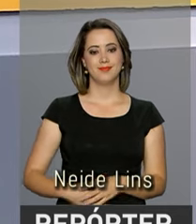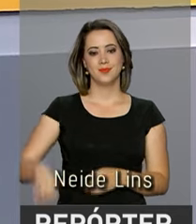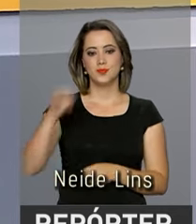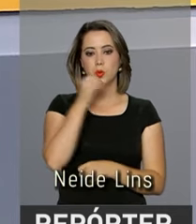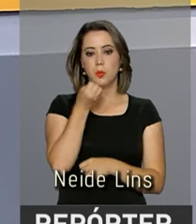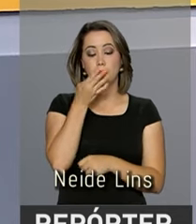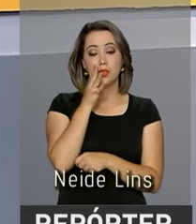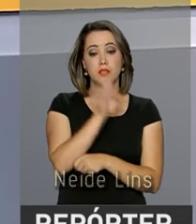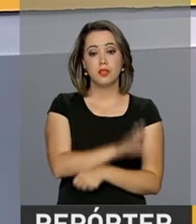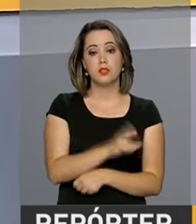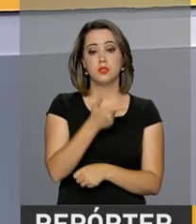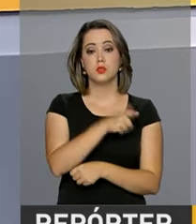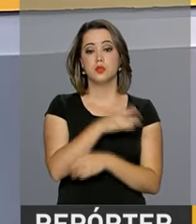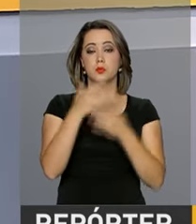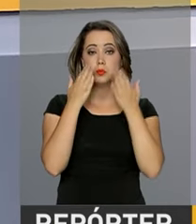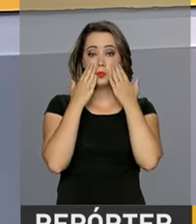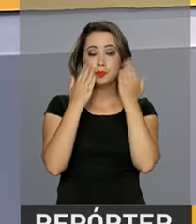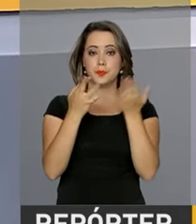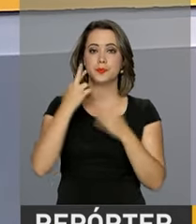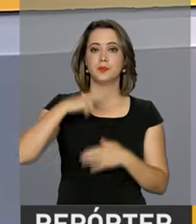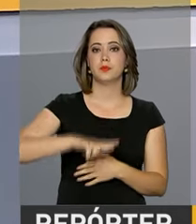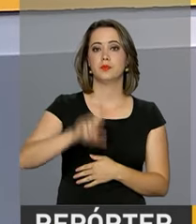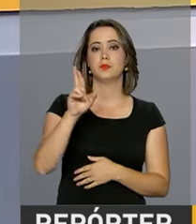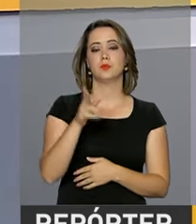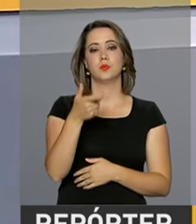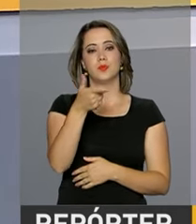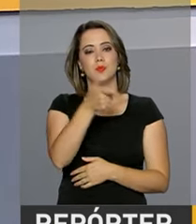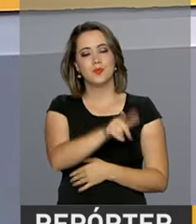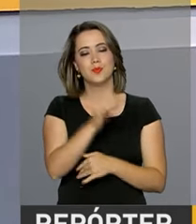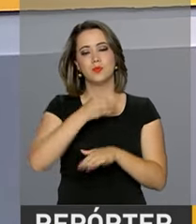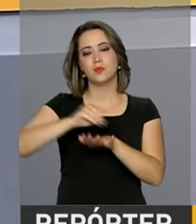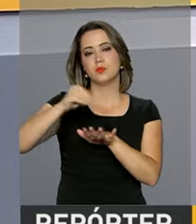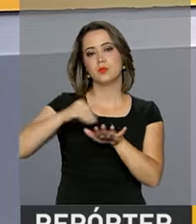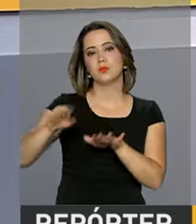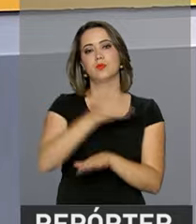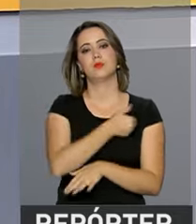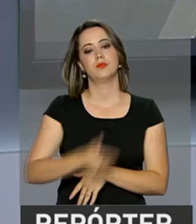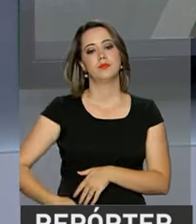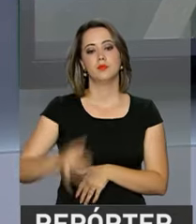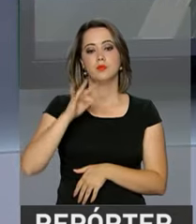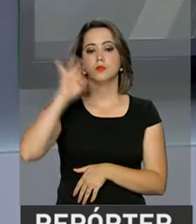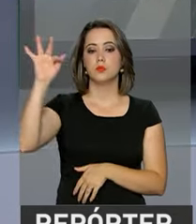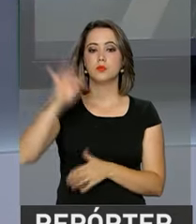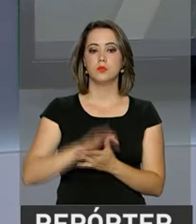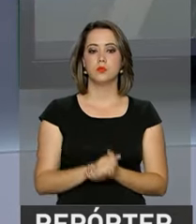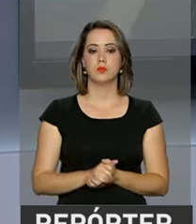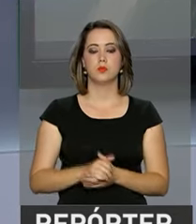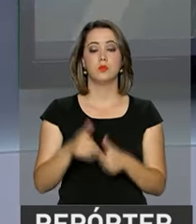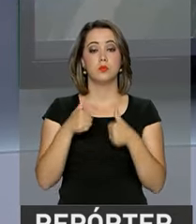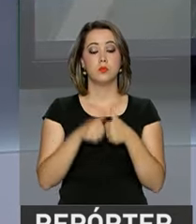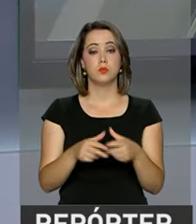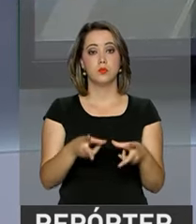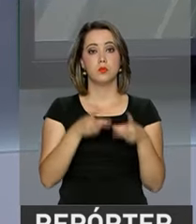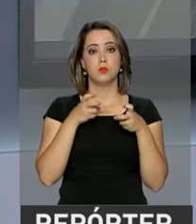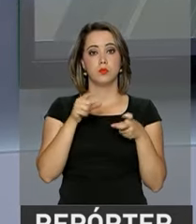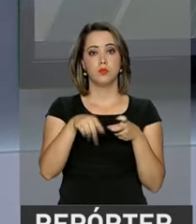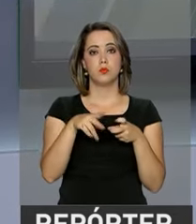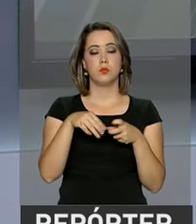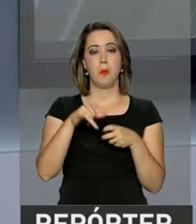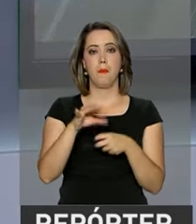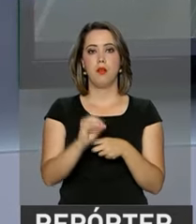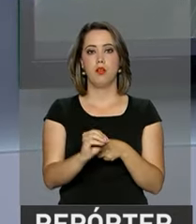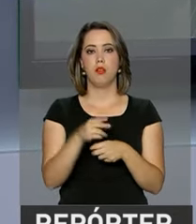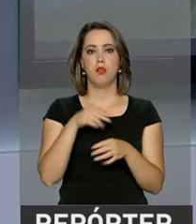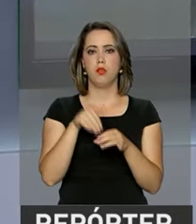Olá, boa tarde. O repórter NBR está de volta com as notícias do governo federal. Está prevista para o início de maio